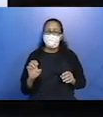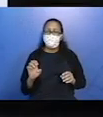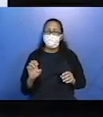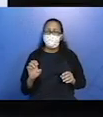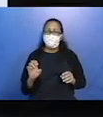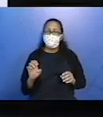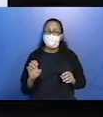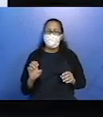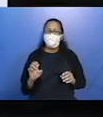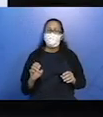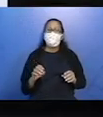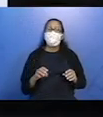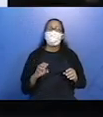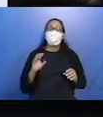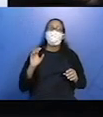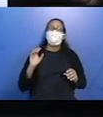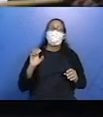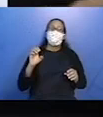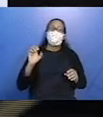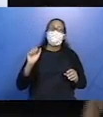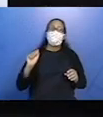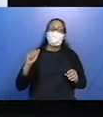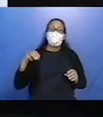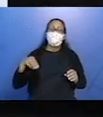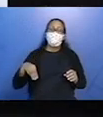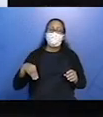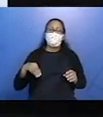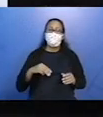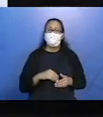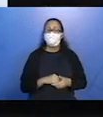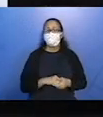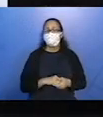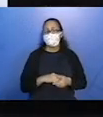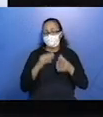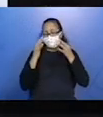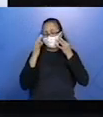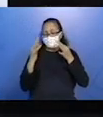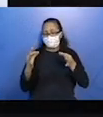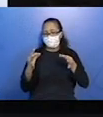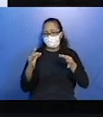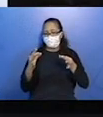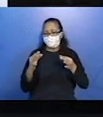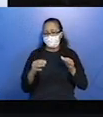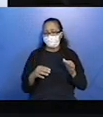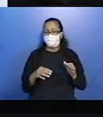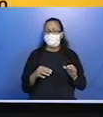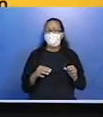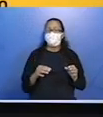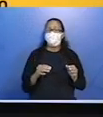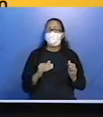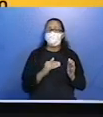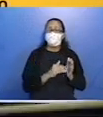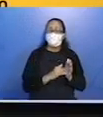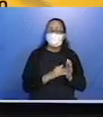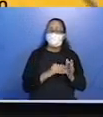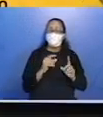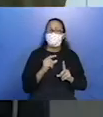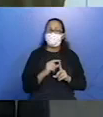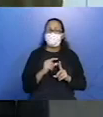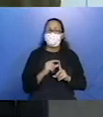E nos outros ficam e an. Prestem atenção nessa terminação, tá bom?